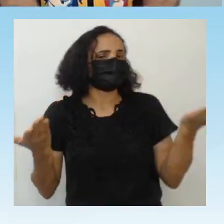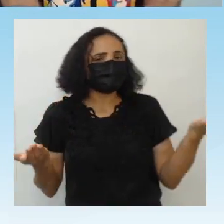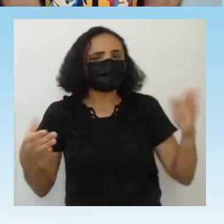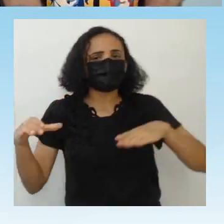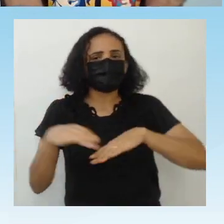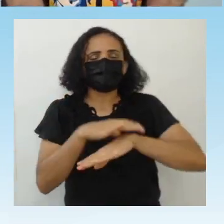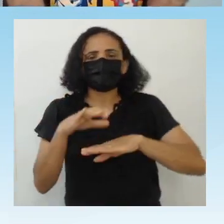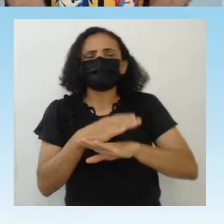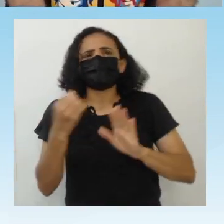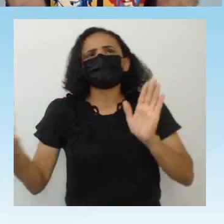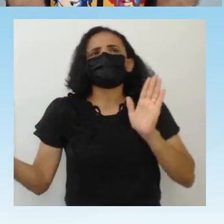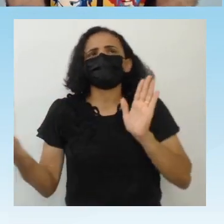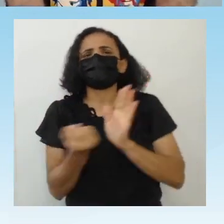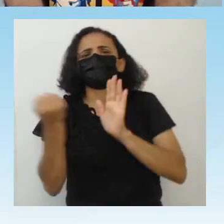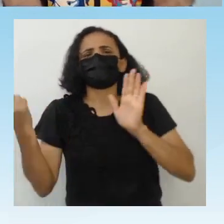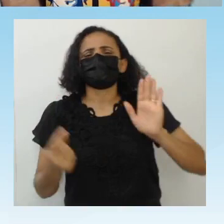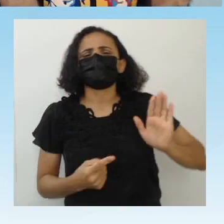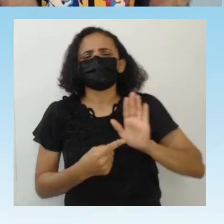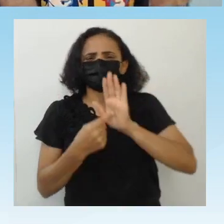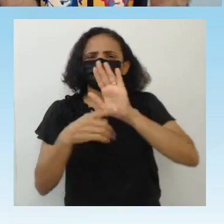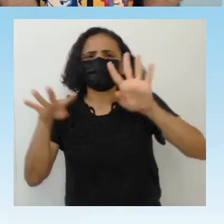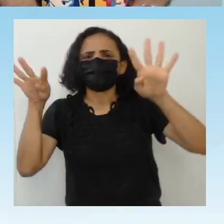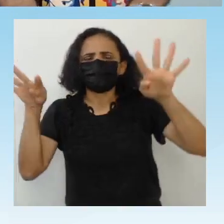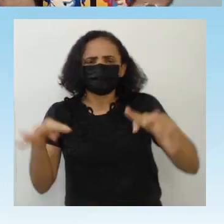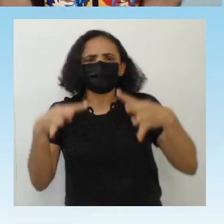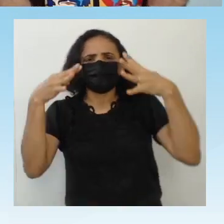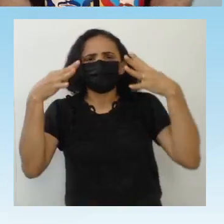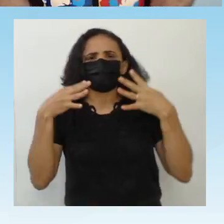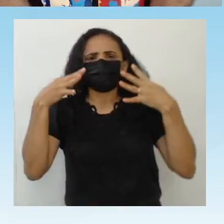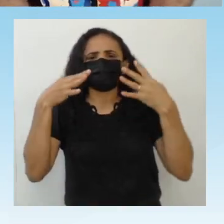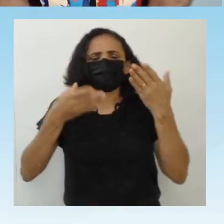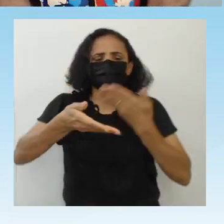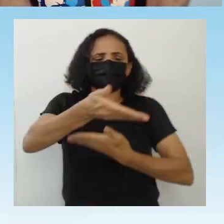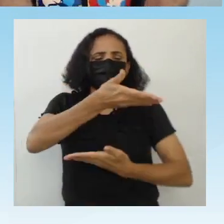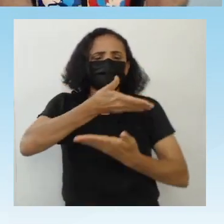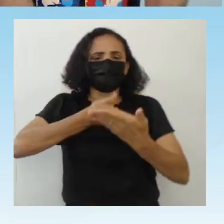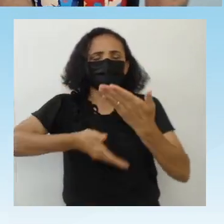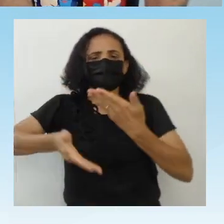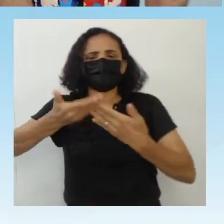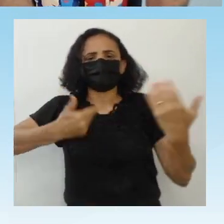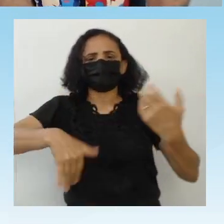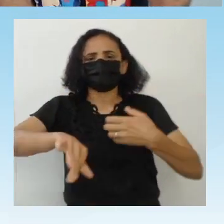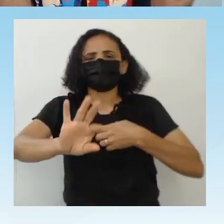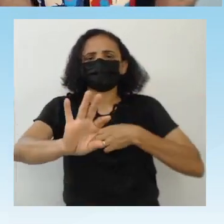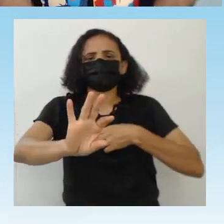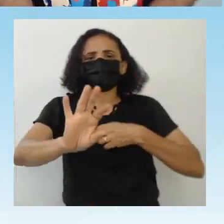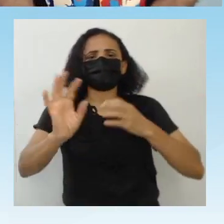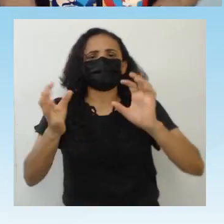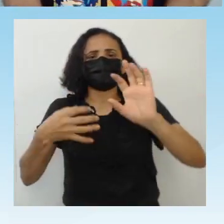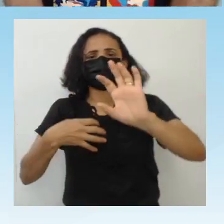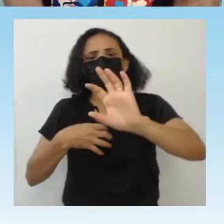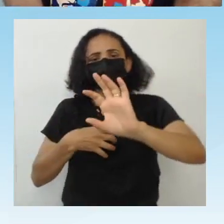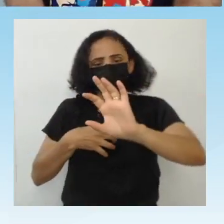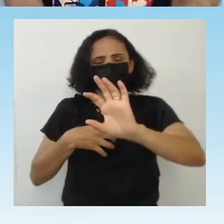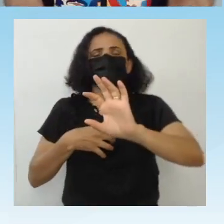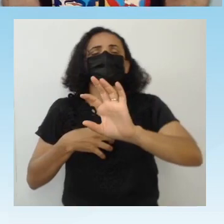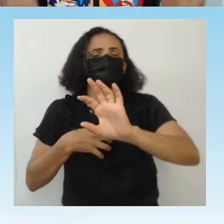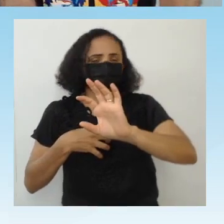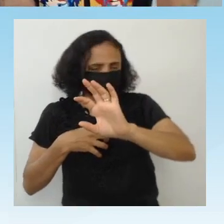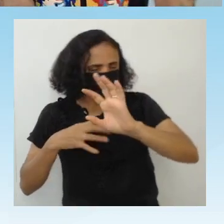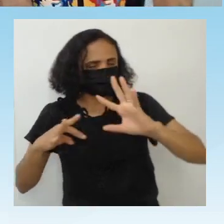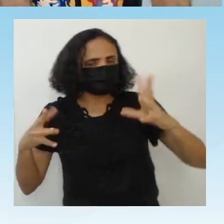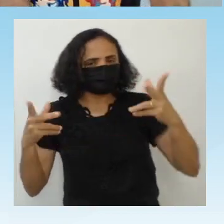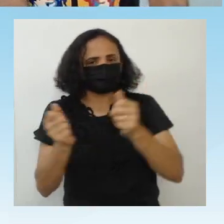que procura chamar a atenção desse acolhimento, dessa necessidade de adesão à causa dos